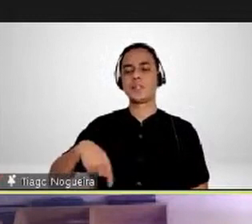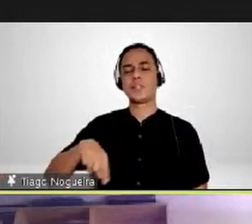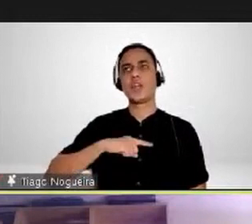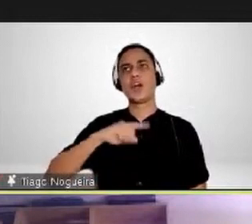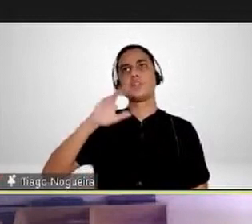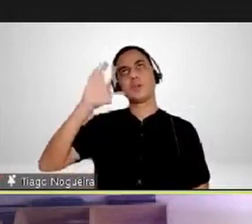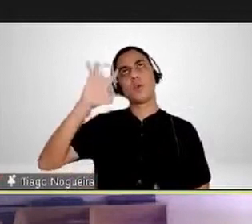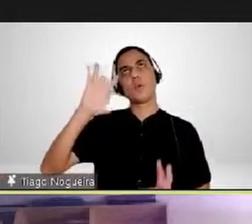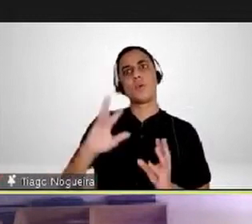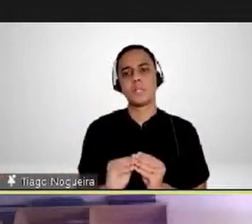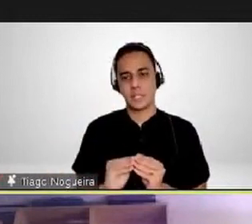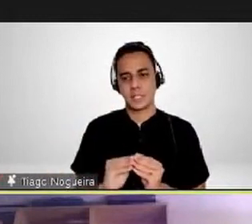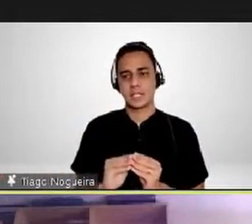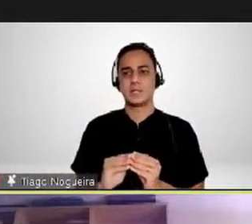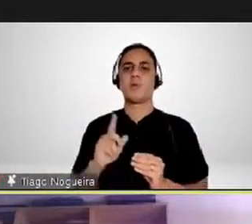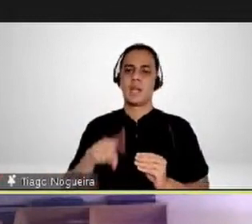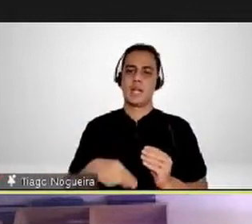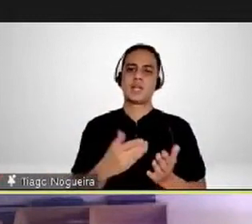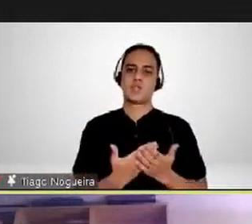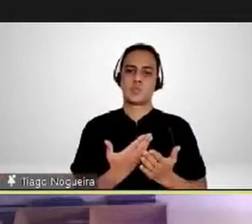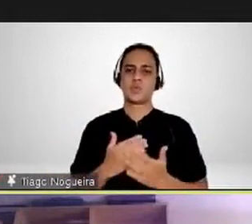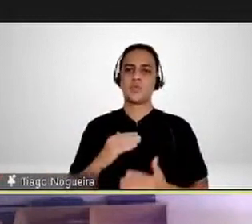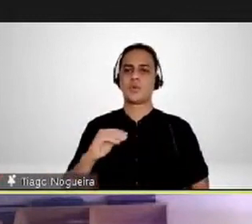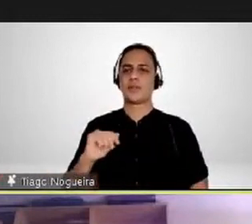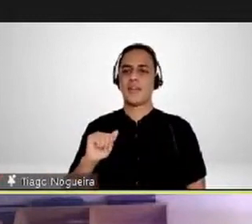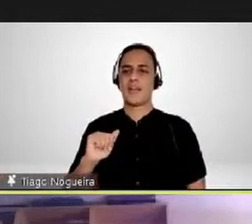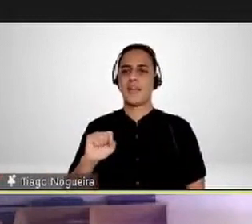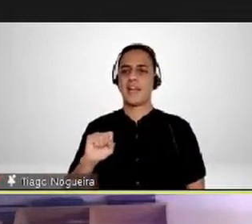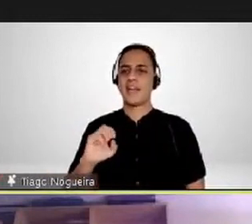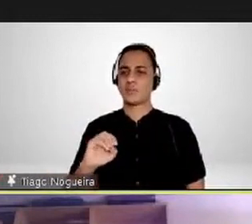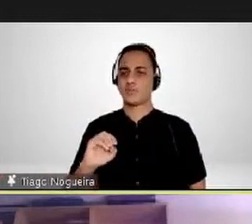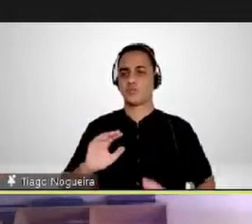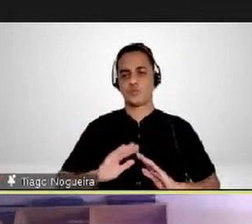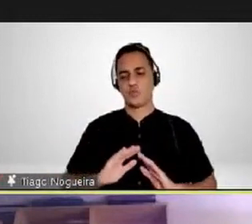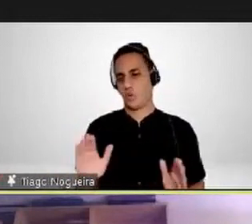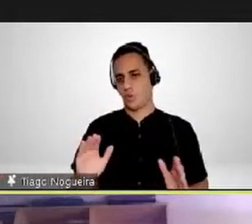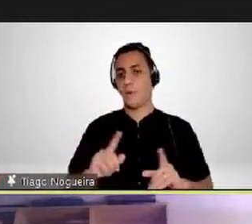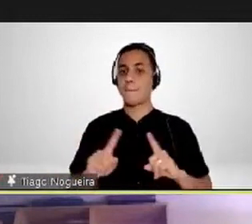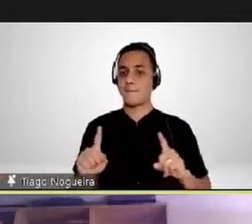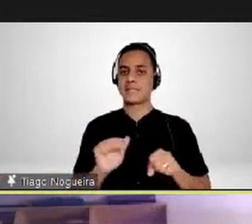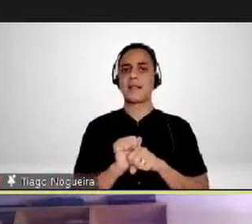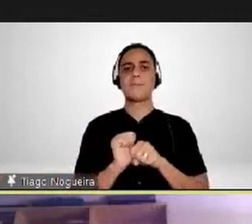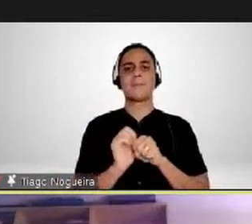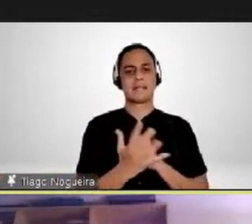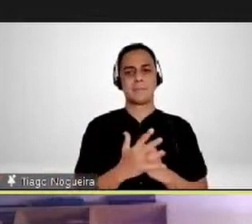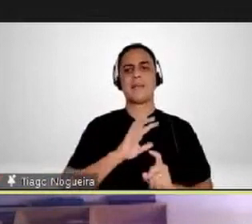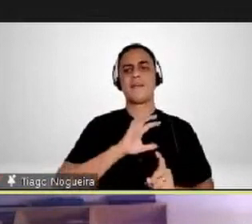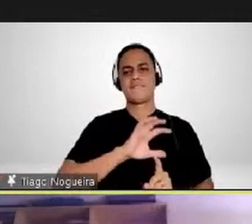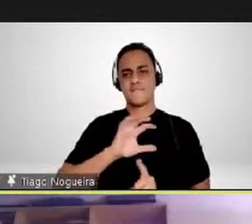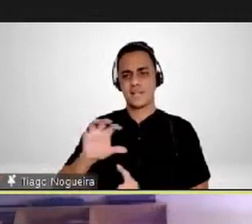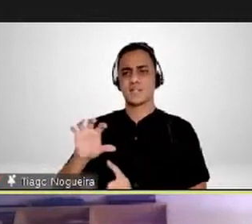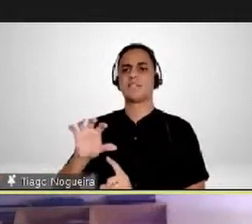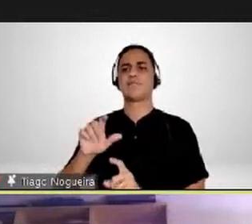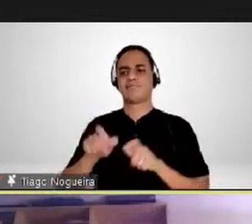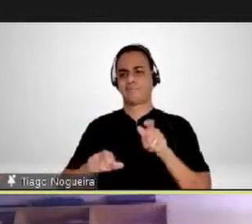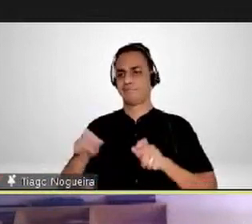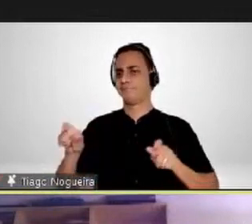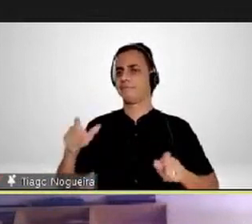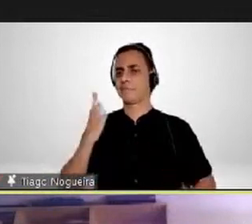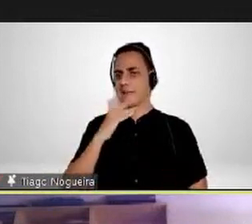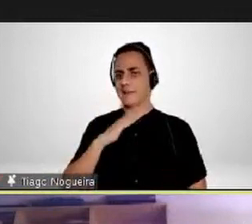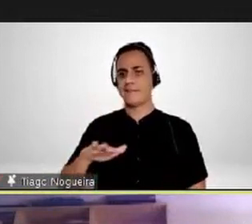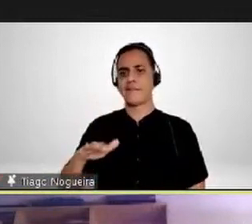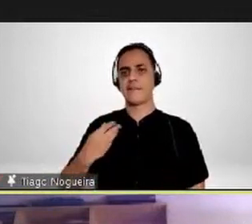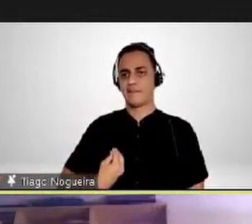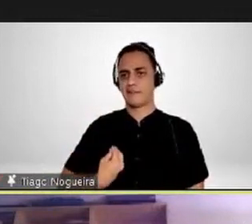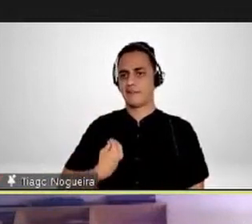concluímos, né? É um estudo de caso, né? Apenas, né? A pandemia afetou a vida das crianças. Os principais temas que elas